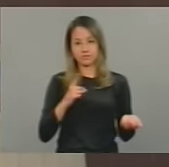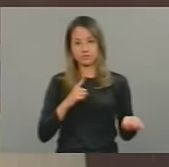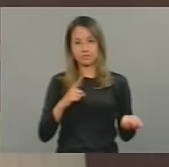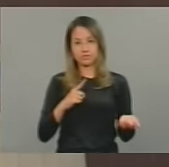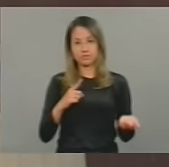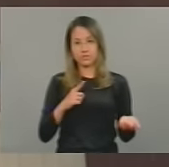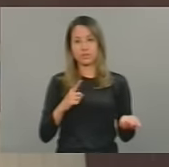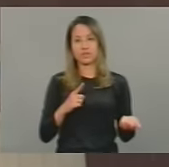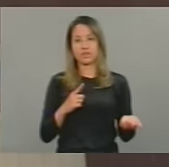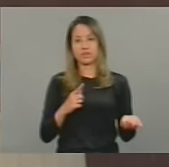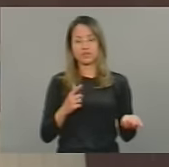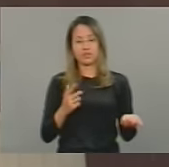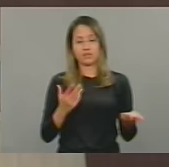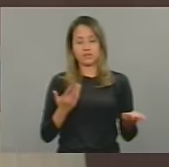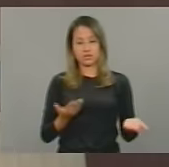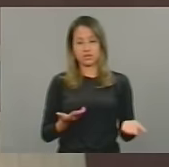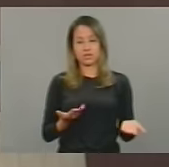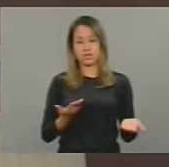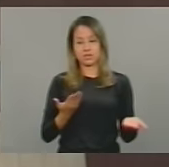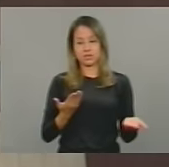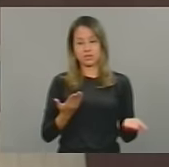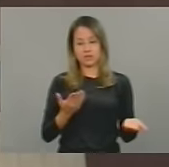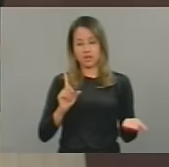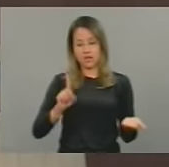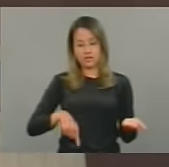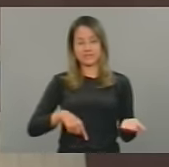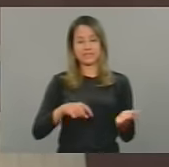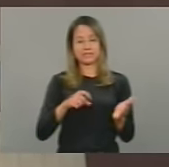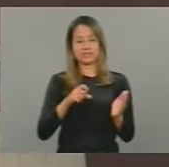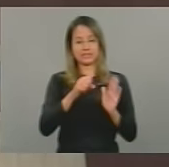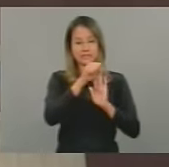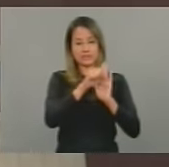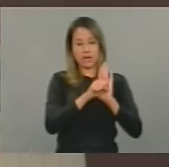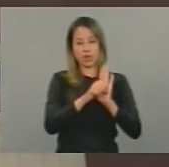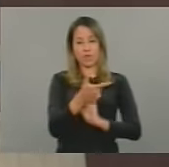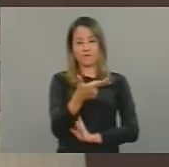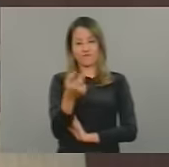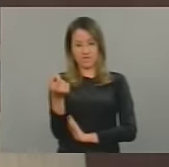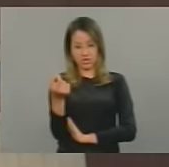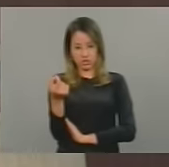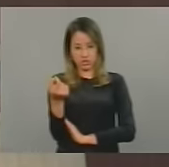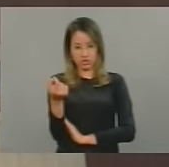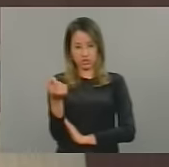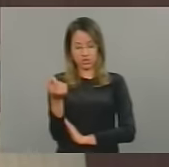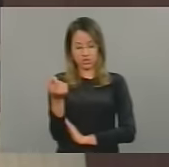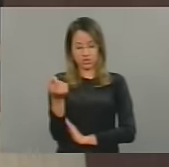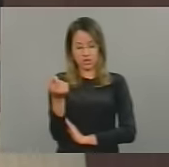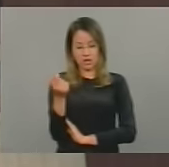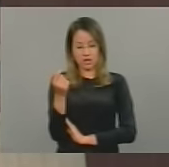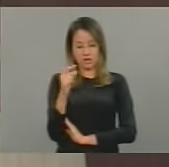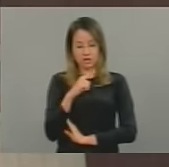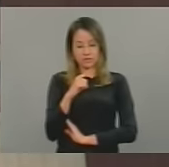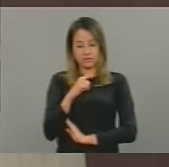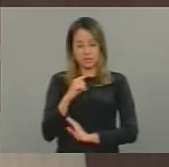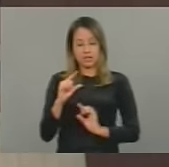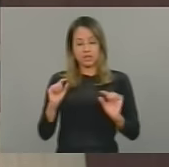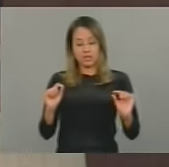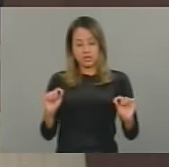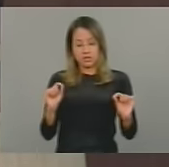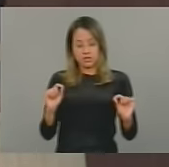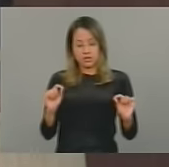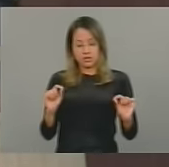Ceará. No princípio do século XX, o povo do Ceará produziu